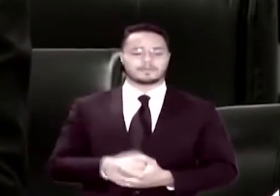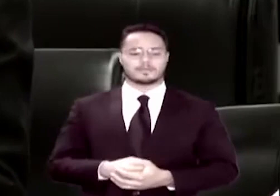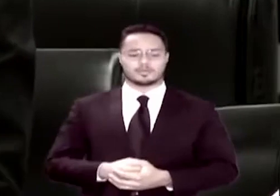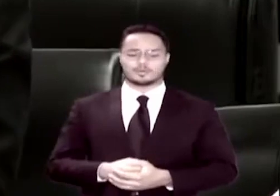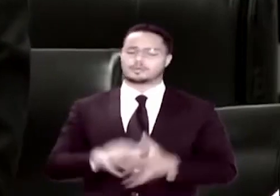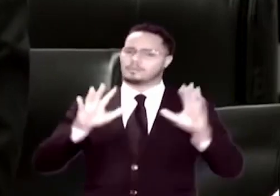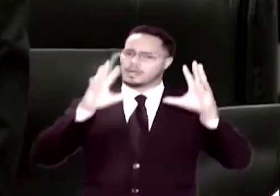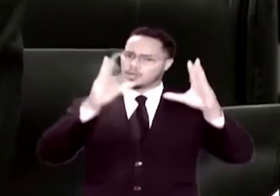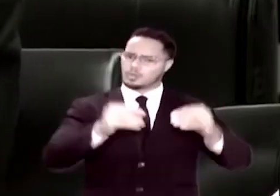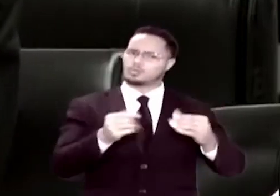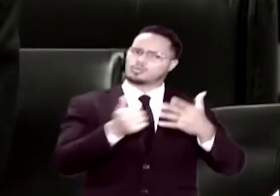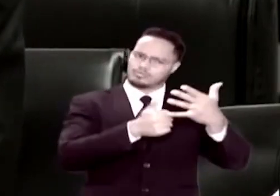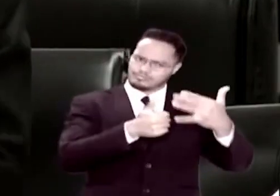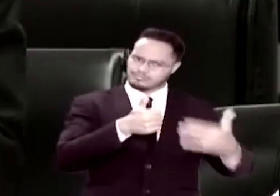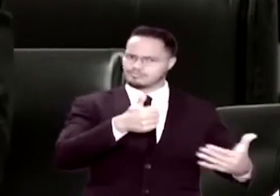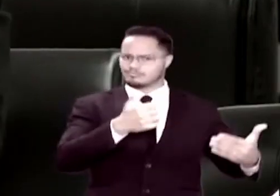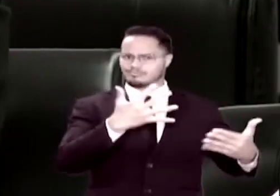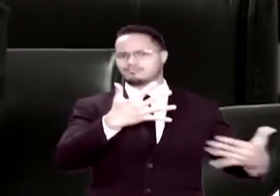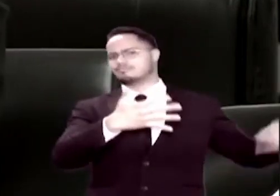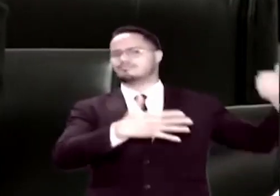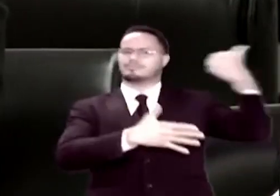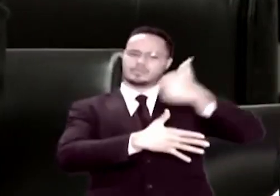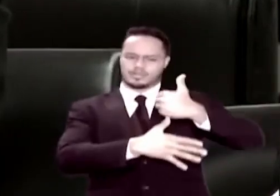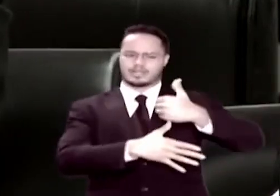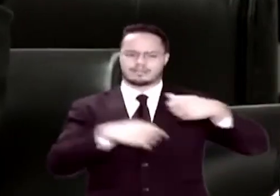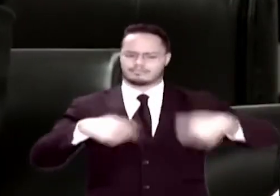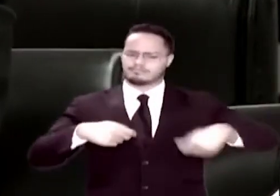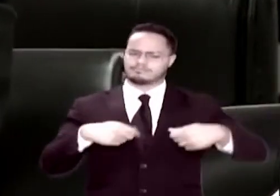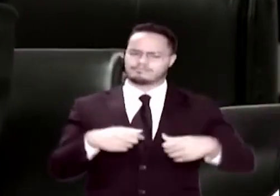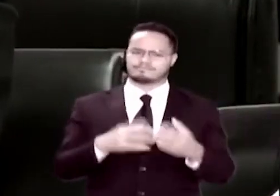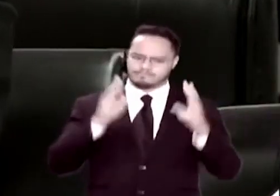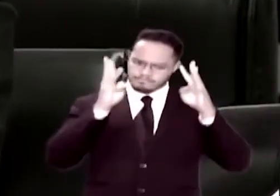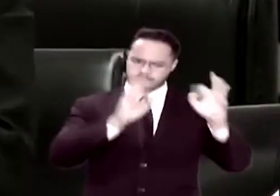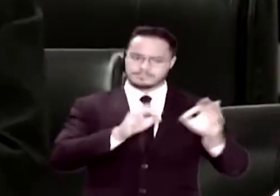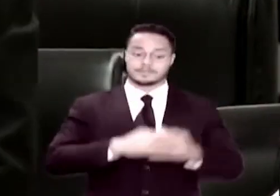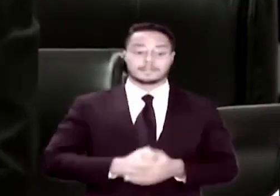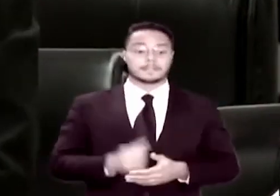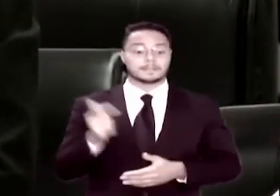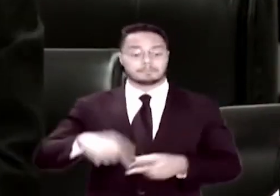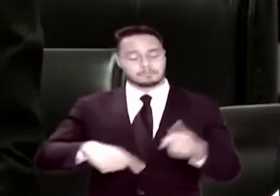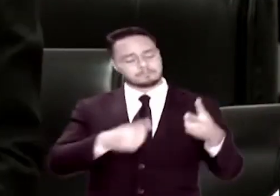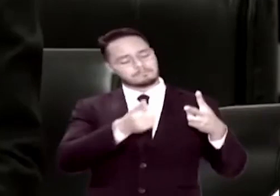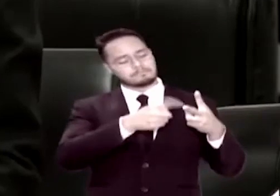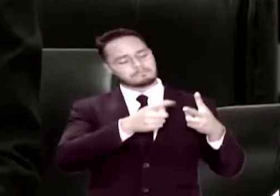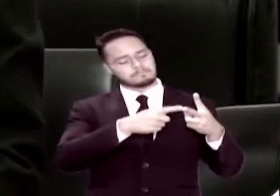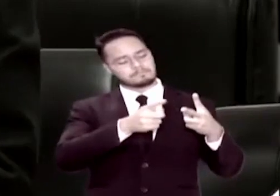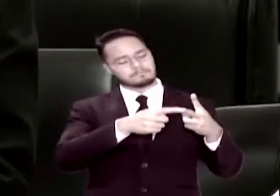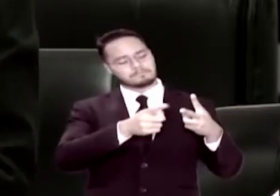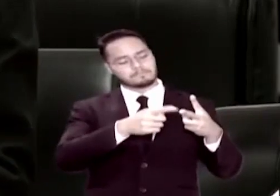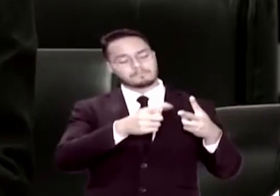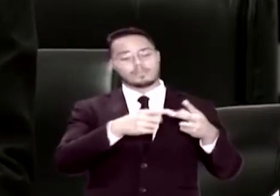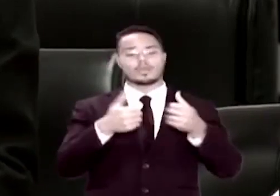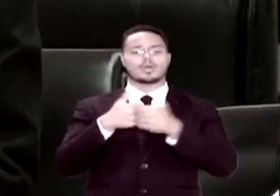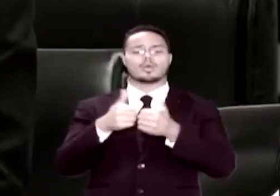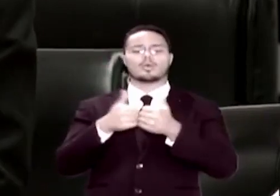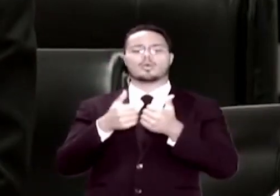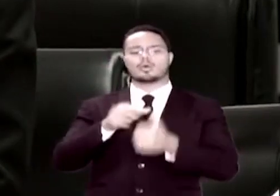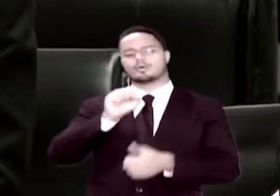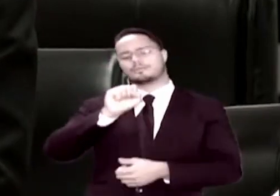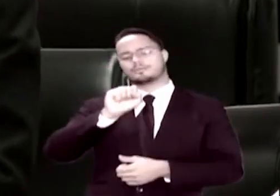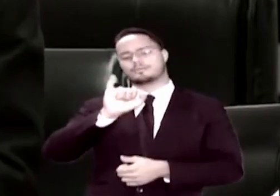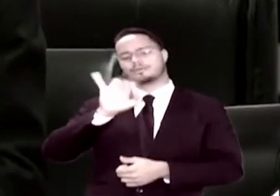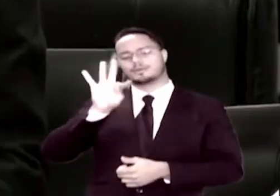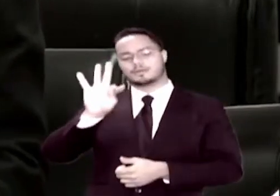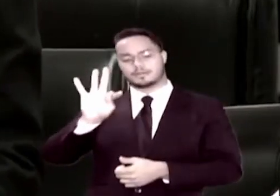a gente tem que tratar isso com carinho o outro problema é a questão da cit que a gente já entrou em contato com o pessoal da mobilidade